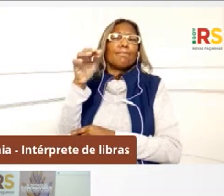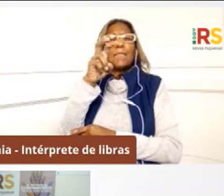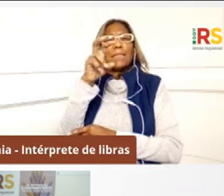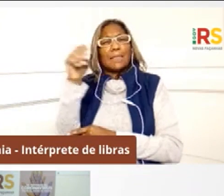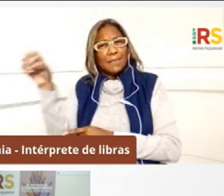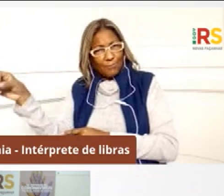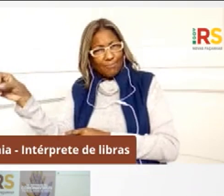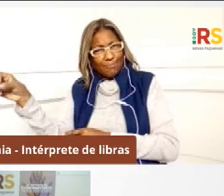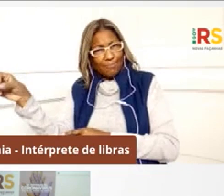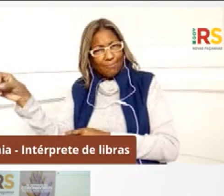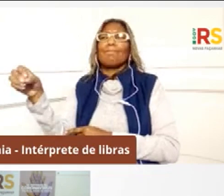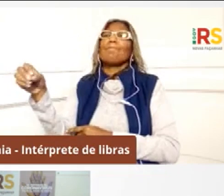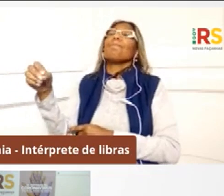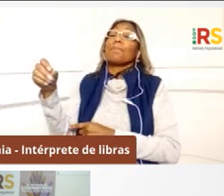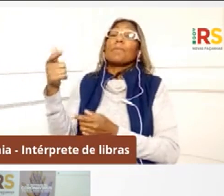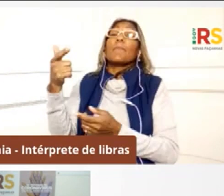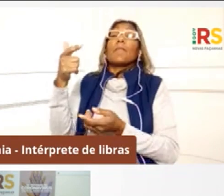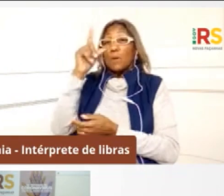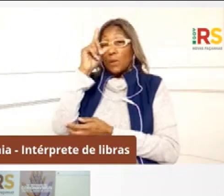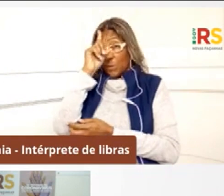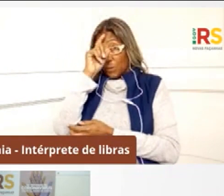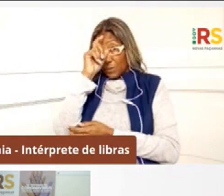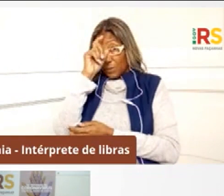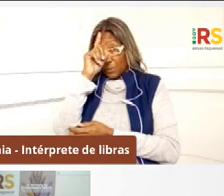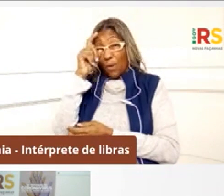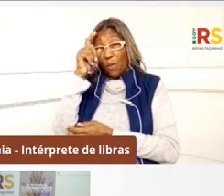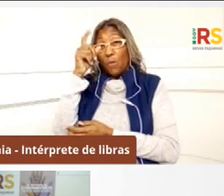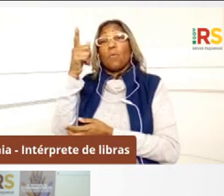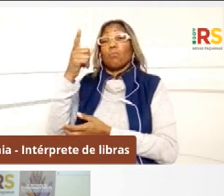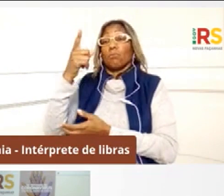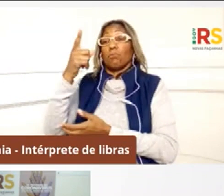hospitais contratualizados pelo estado,